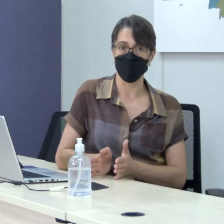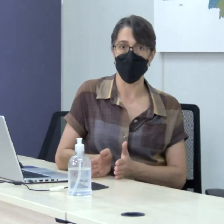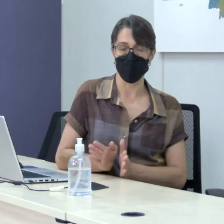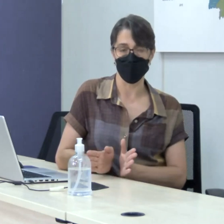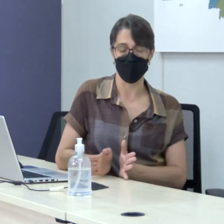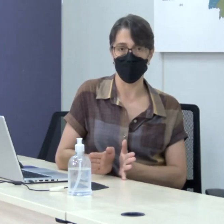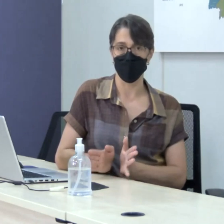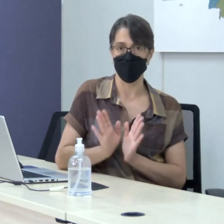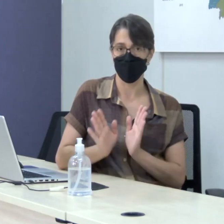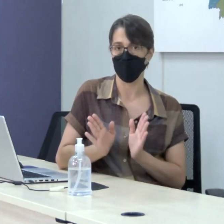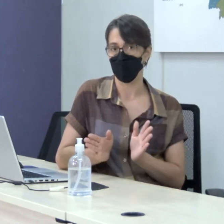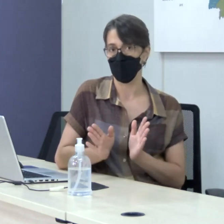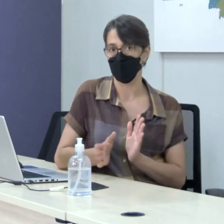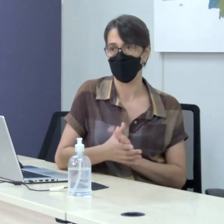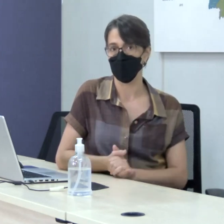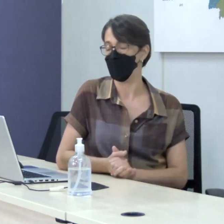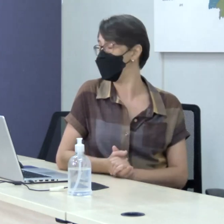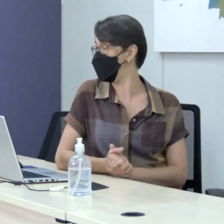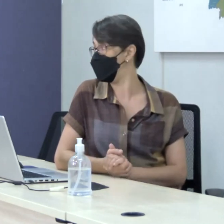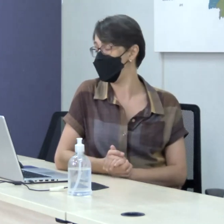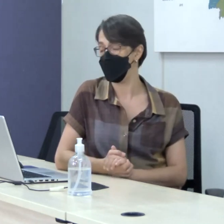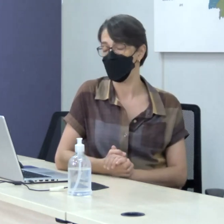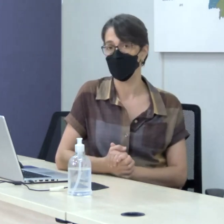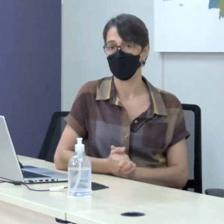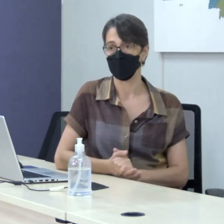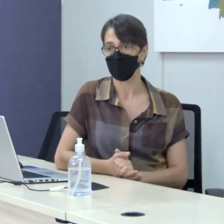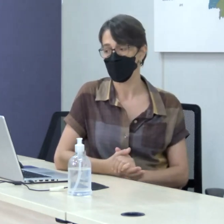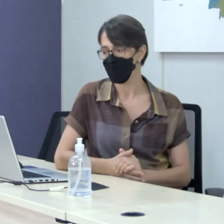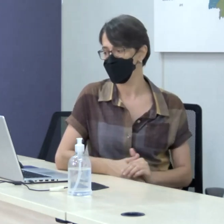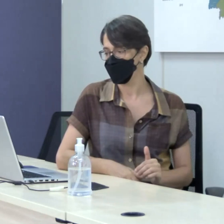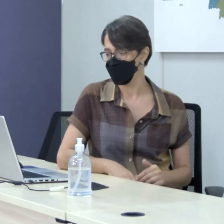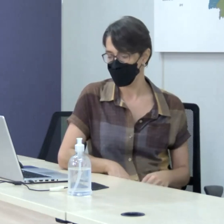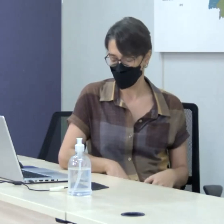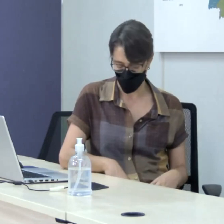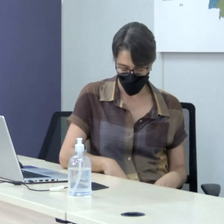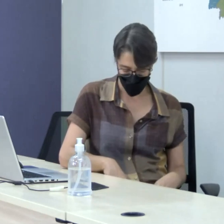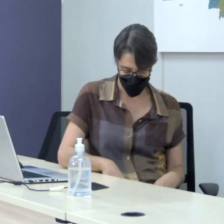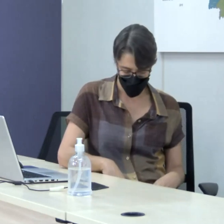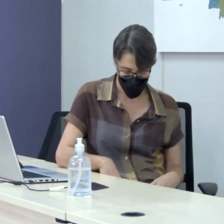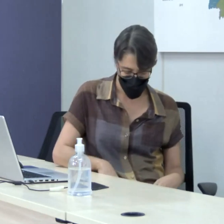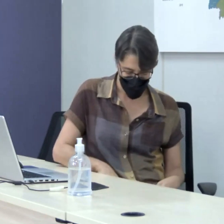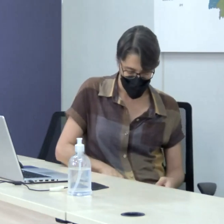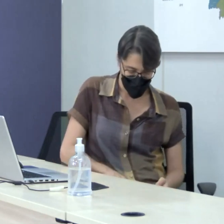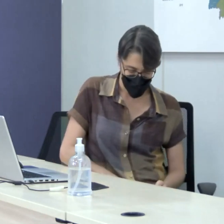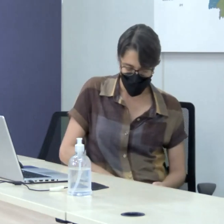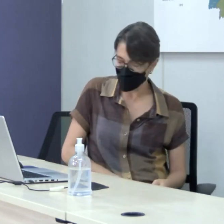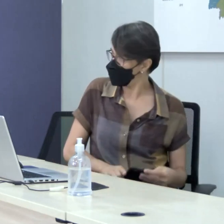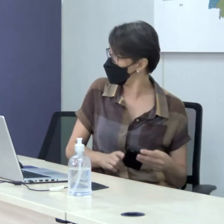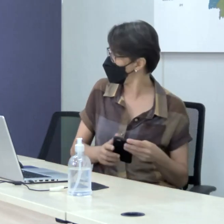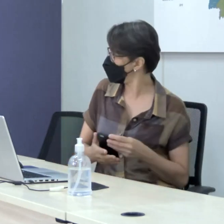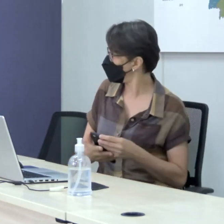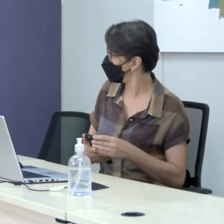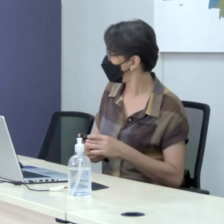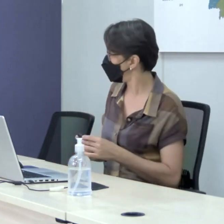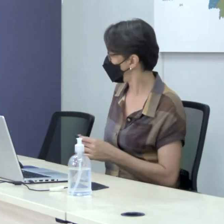abrir em todos os casos o diagnóstico só e eu queria dar obrigada 1000va então aí vem uma